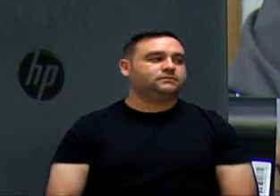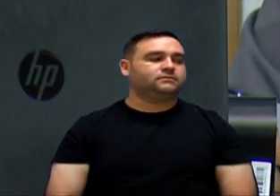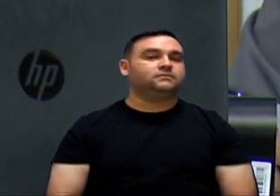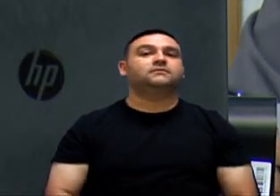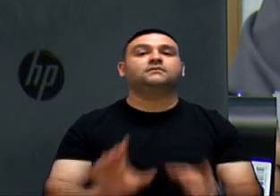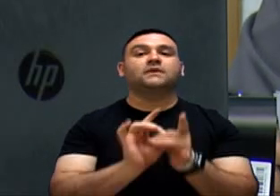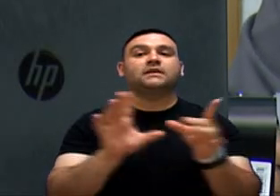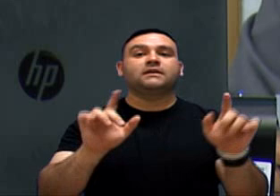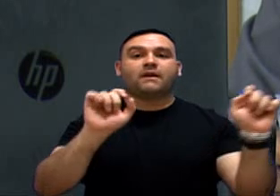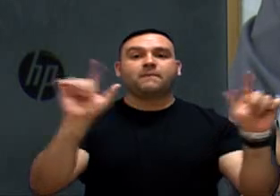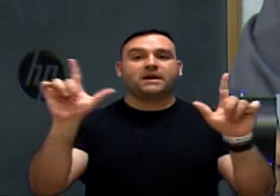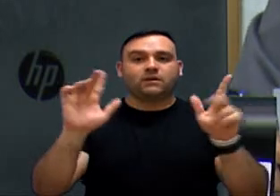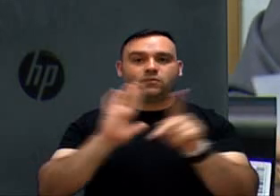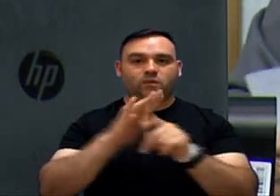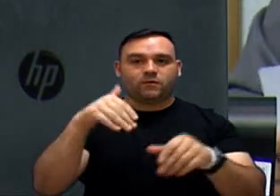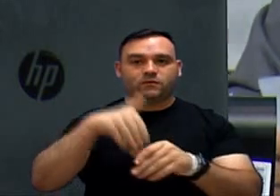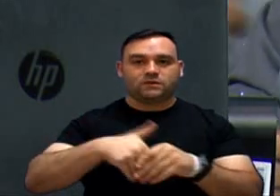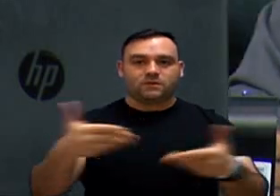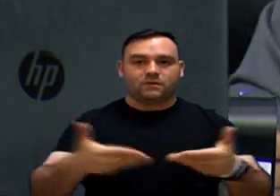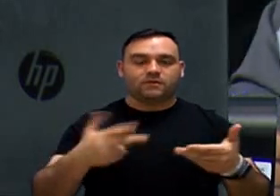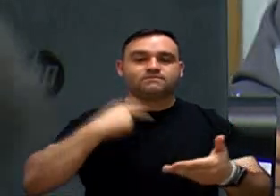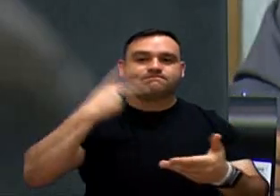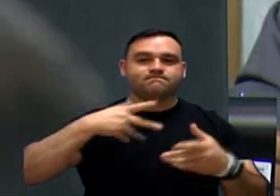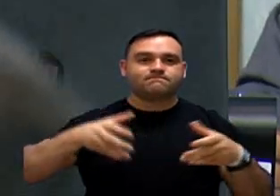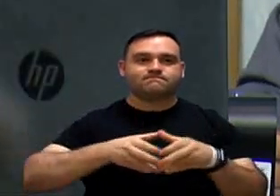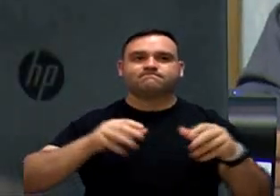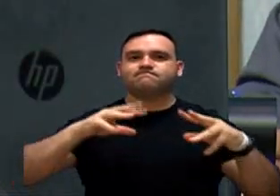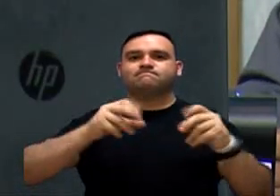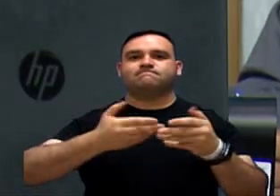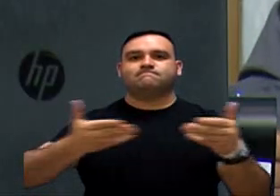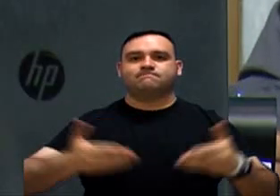Está aberto o painel de votação, senhores vereadores e vereadoras.